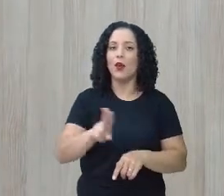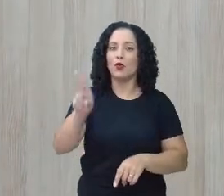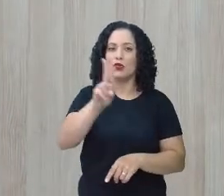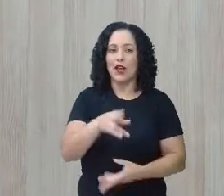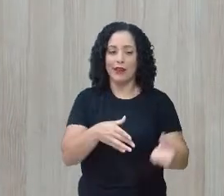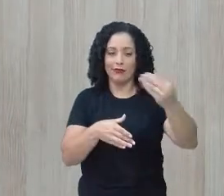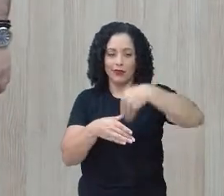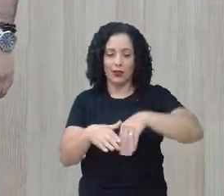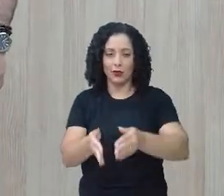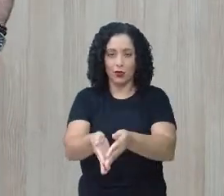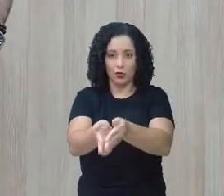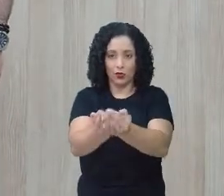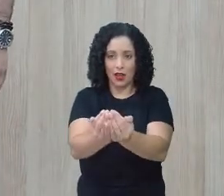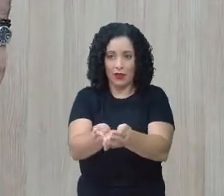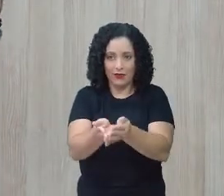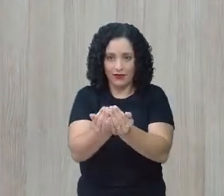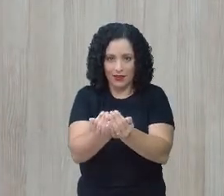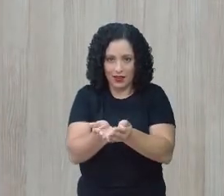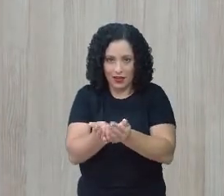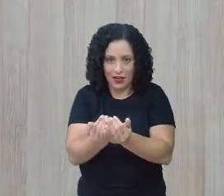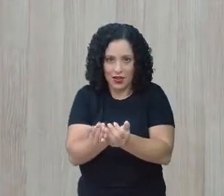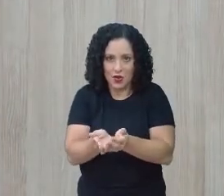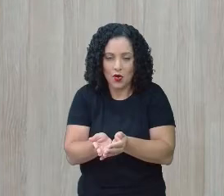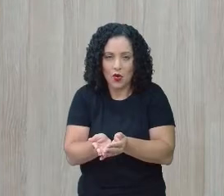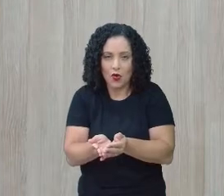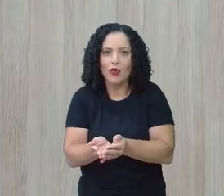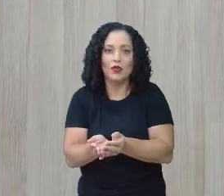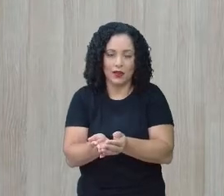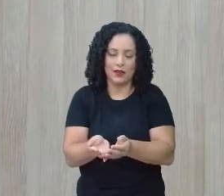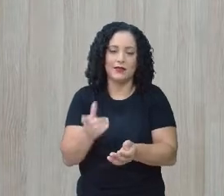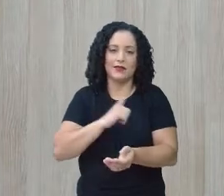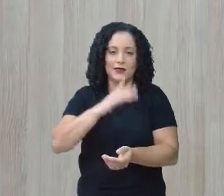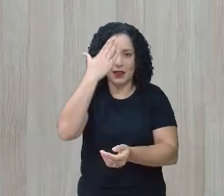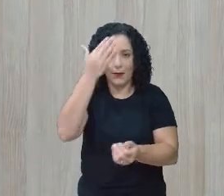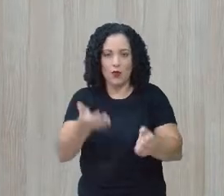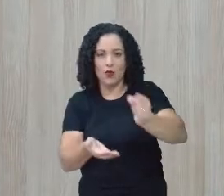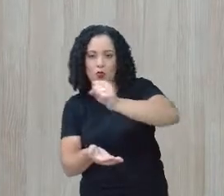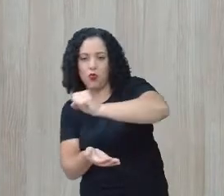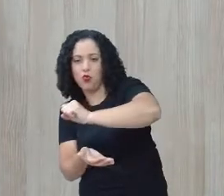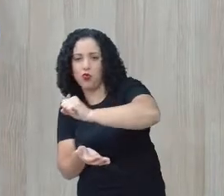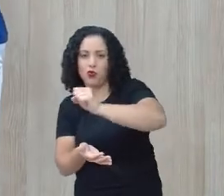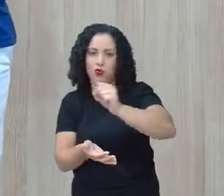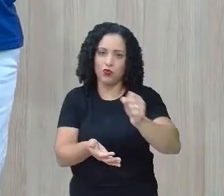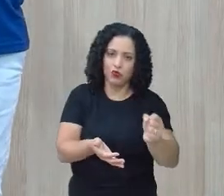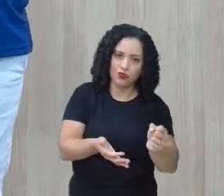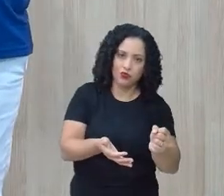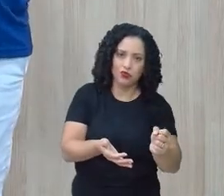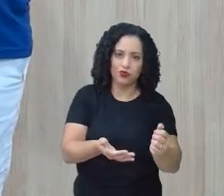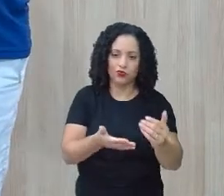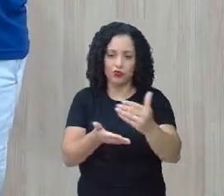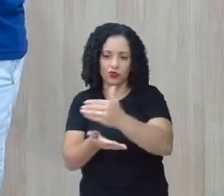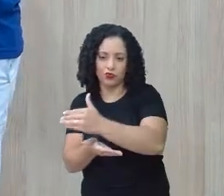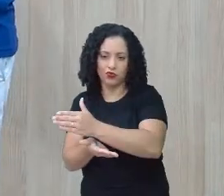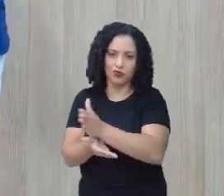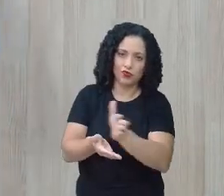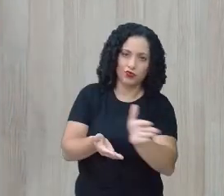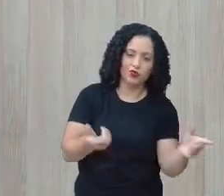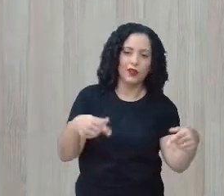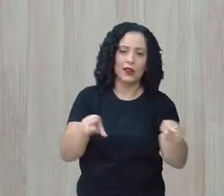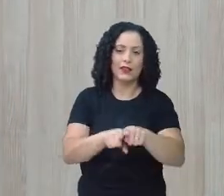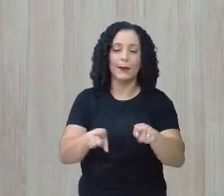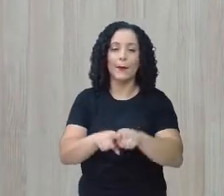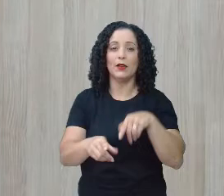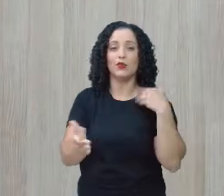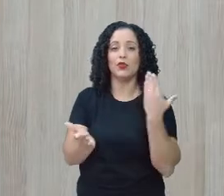o astrolábio, a caravela, né? O desenvolvimento da cartografia. A cartografia, em linhas gerais, é a ciência,